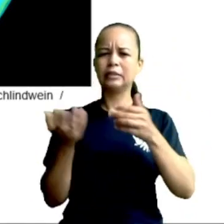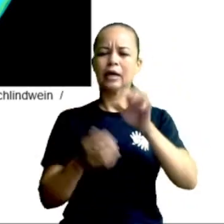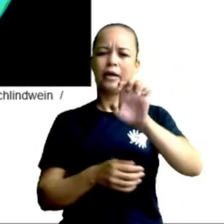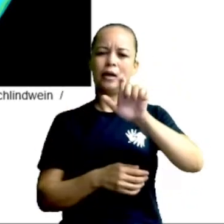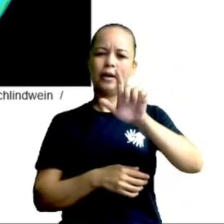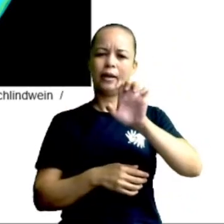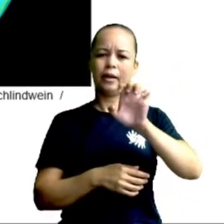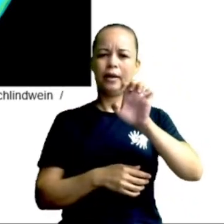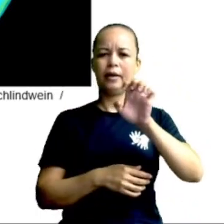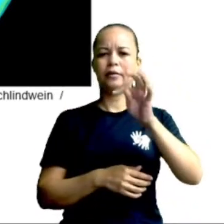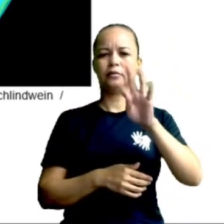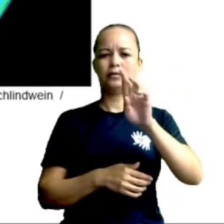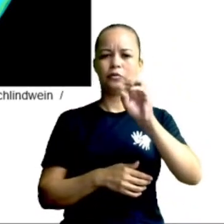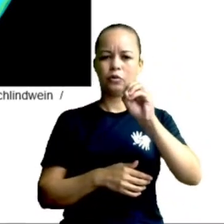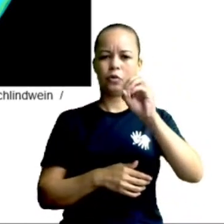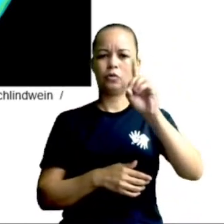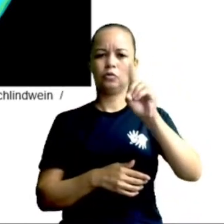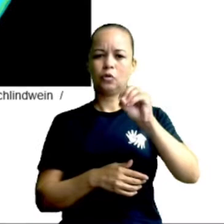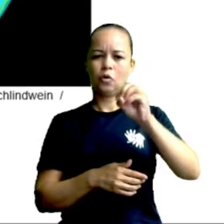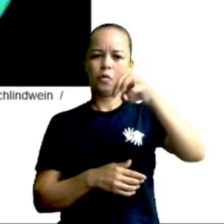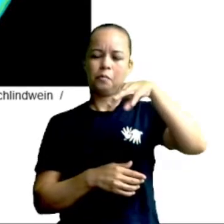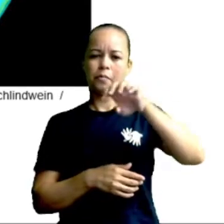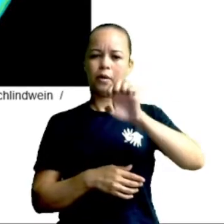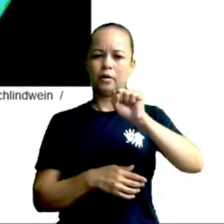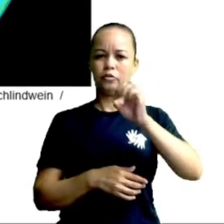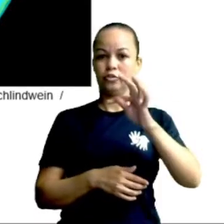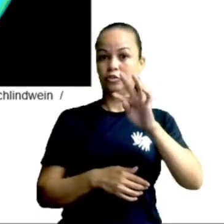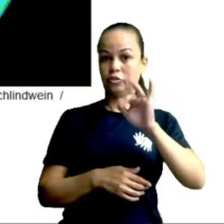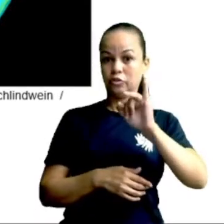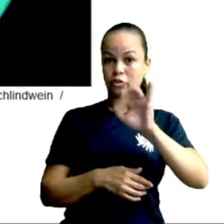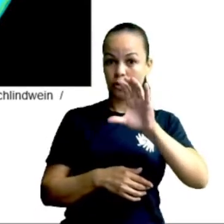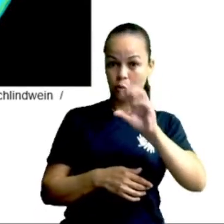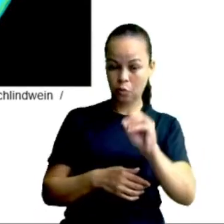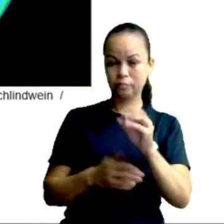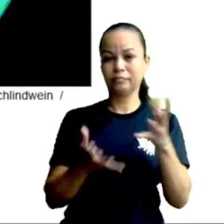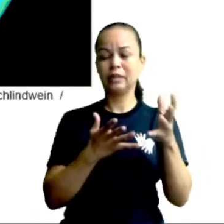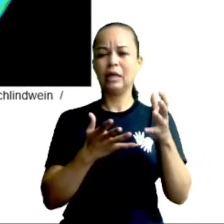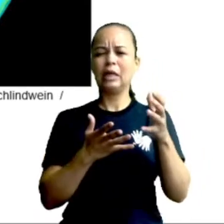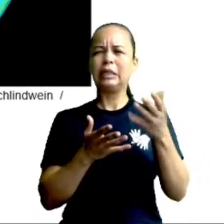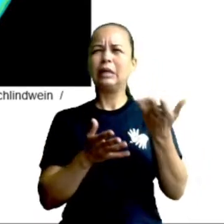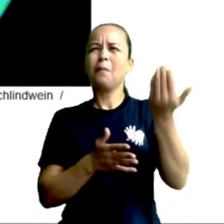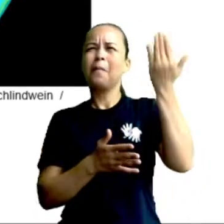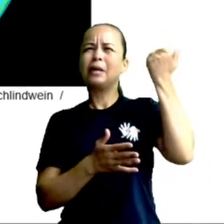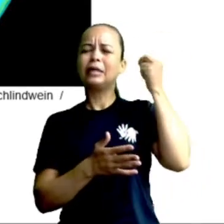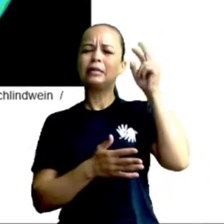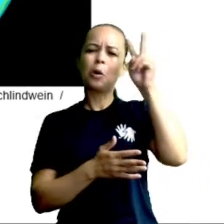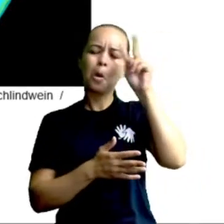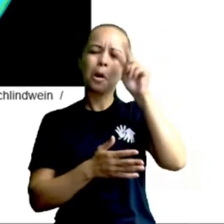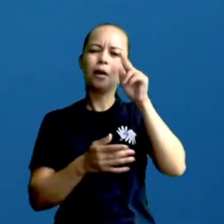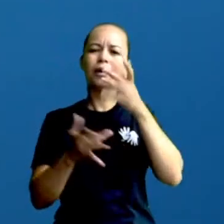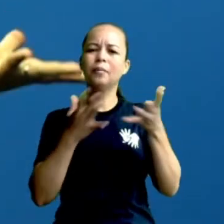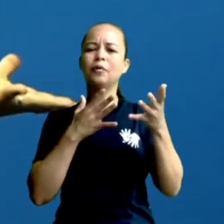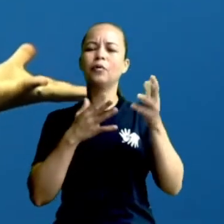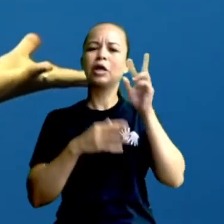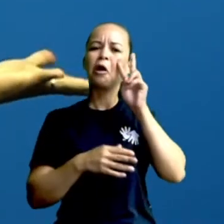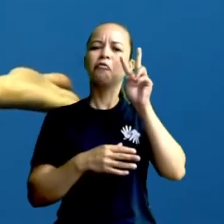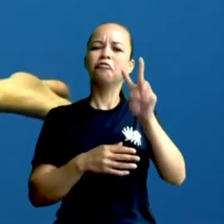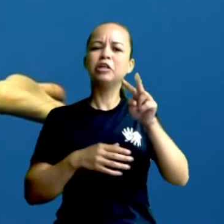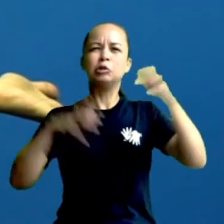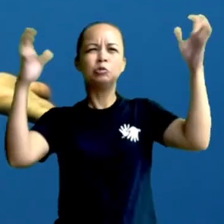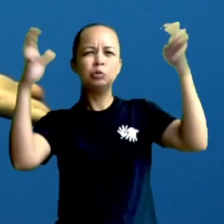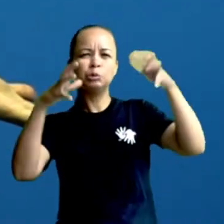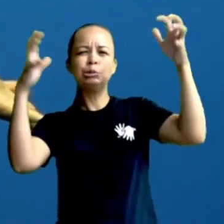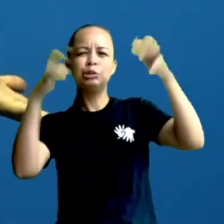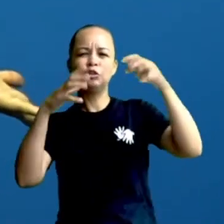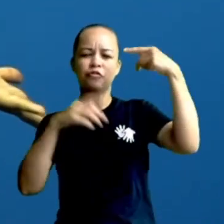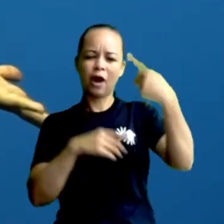quando eu passei, na época que teve muitas chuvas aqui em Vitória, e eu vi uma geladeira velha